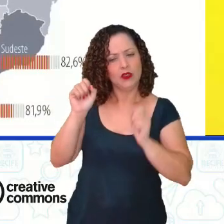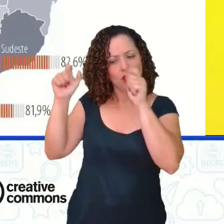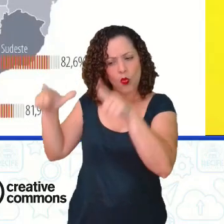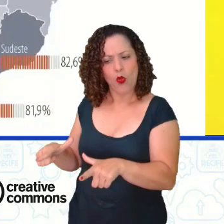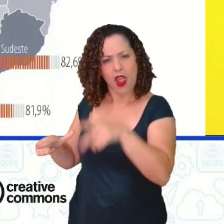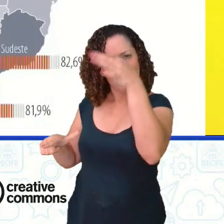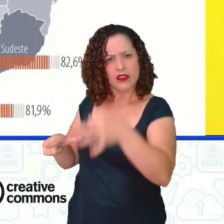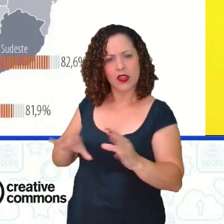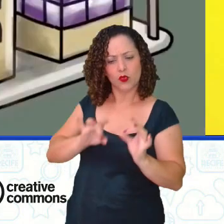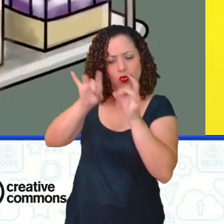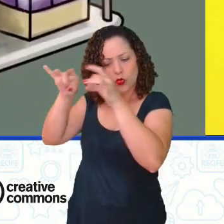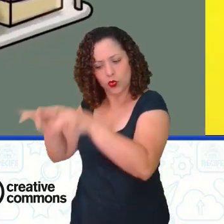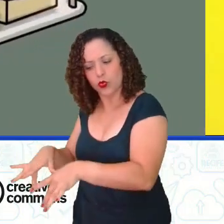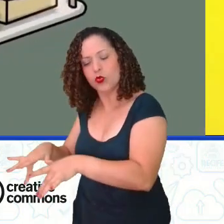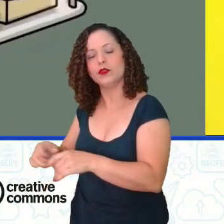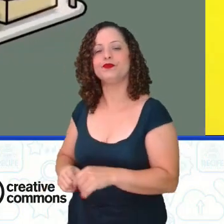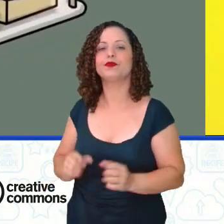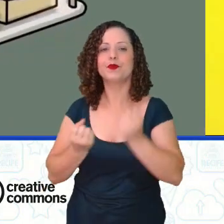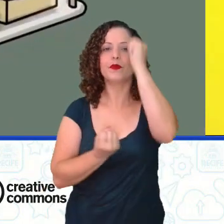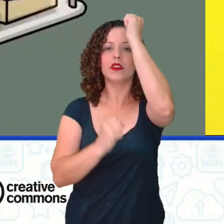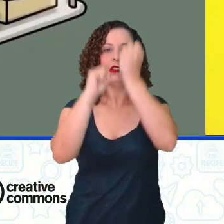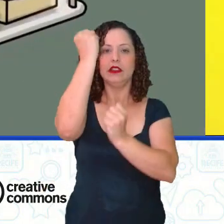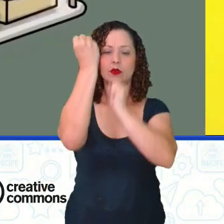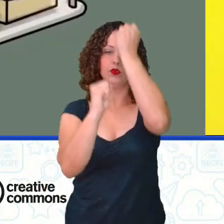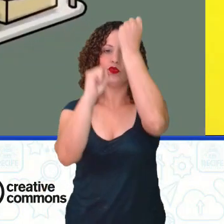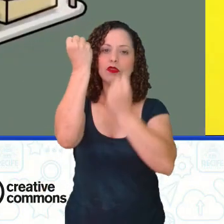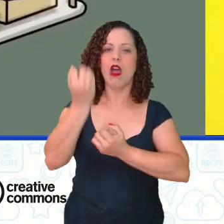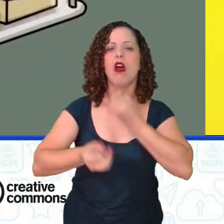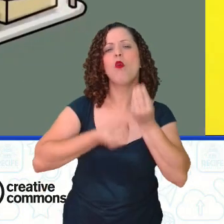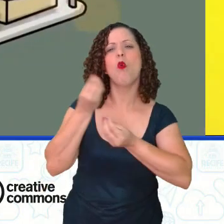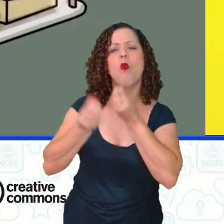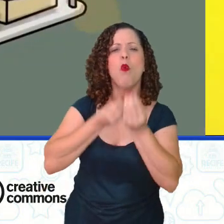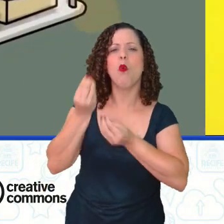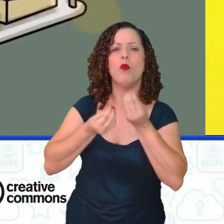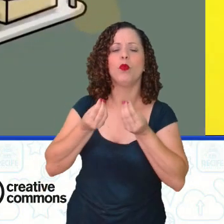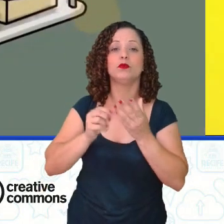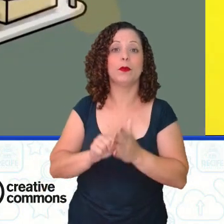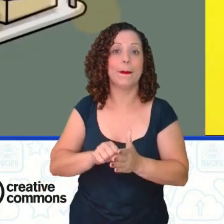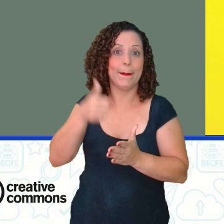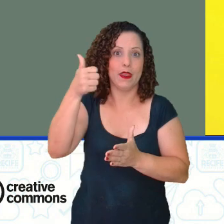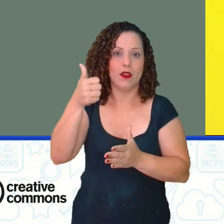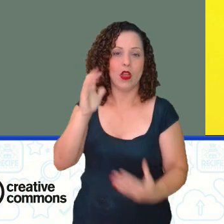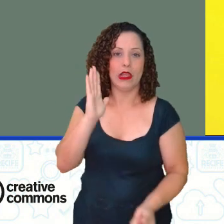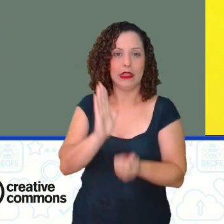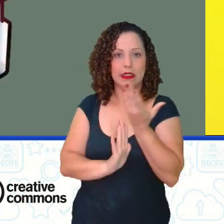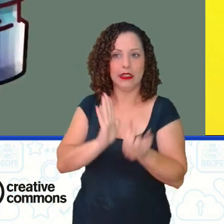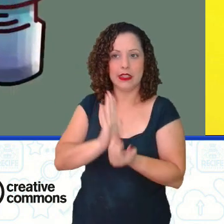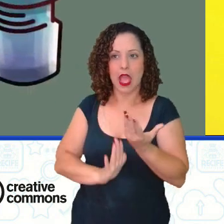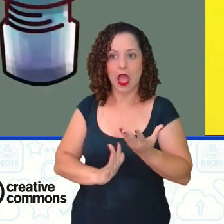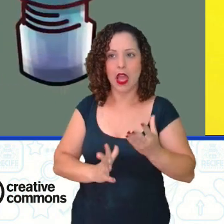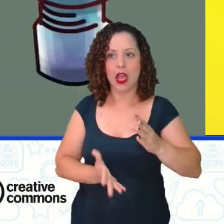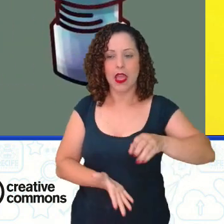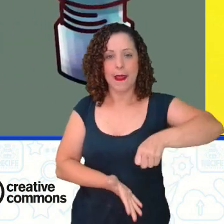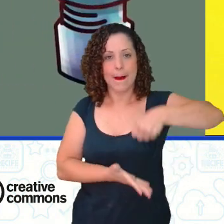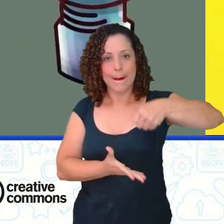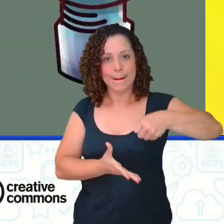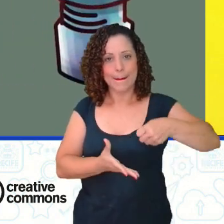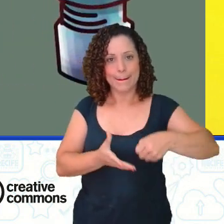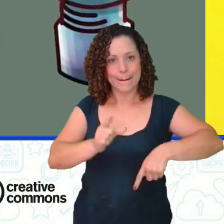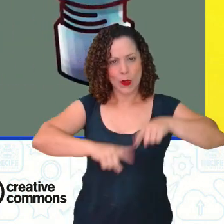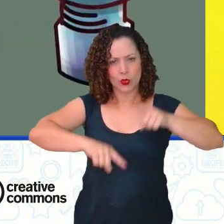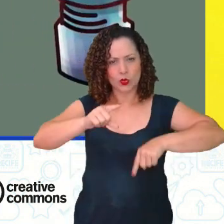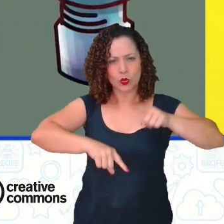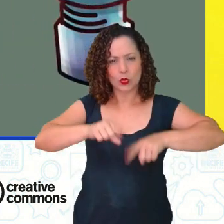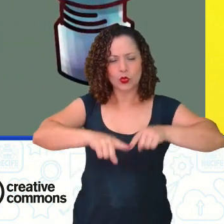lixo. Como a indústria pode fazer a sua parte? O primeiro passo é criar embalagens e produtos com materiais